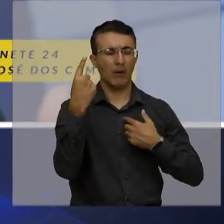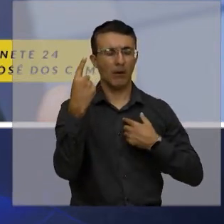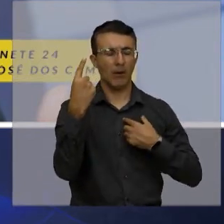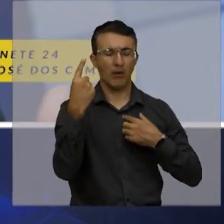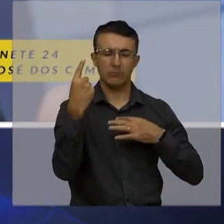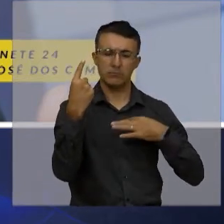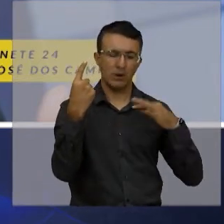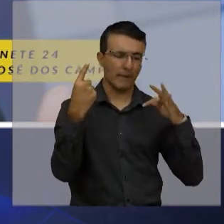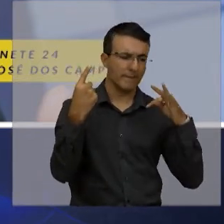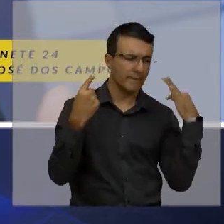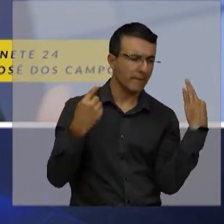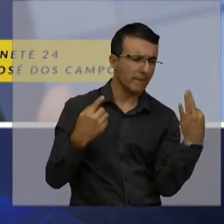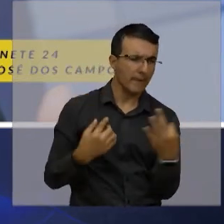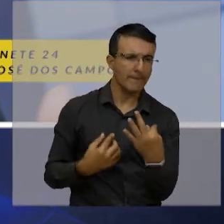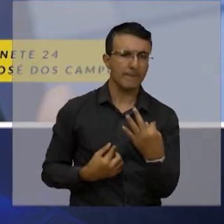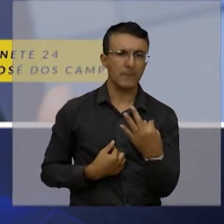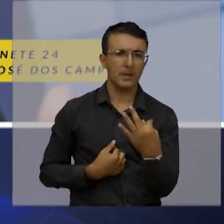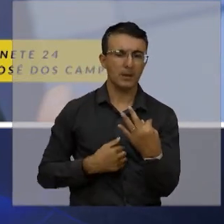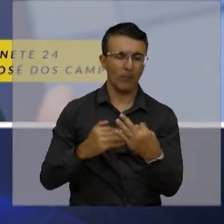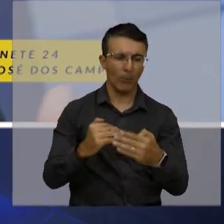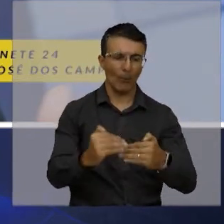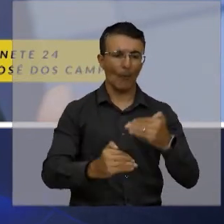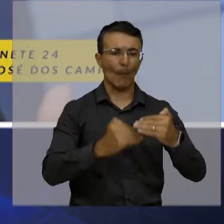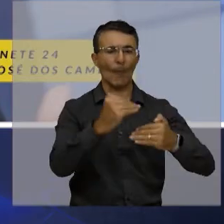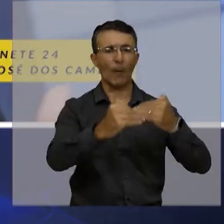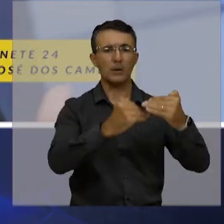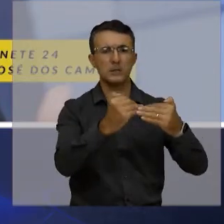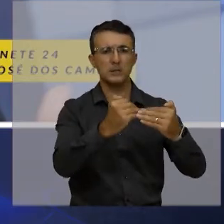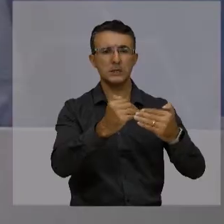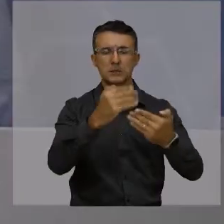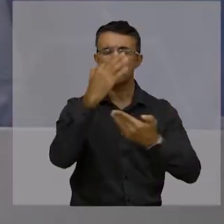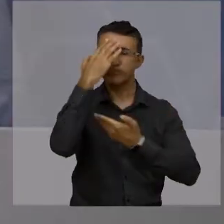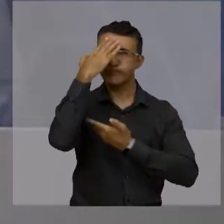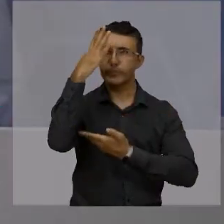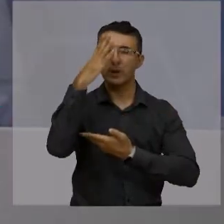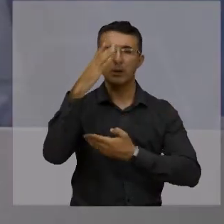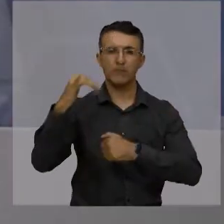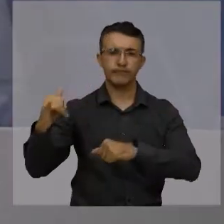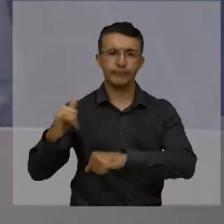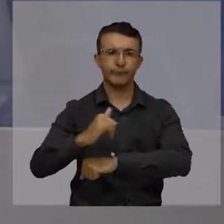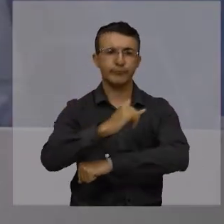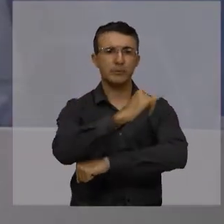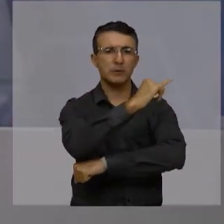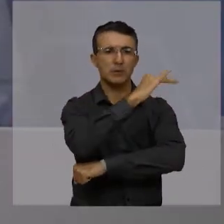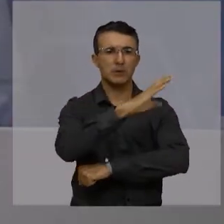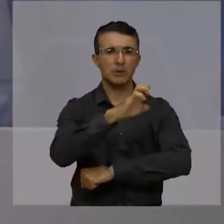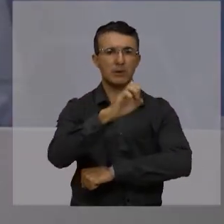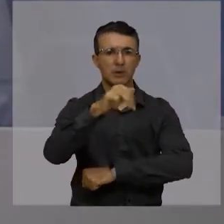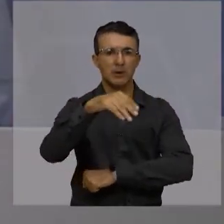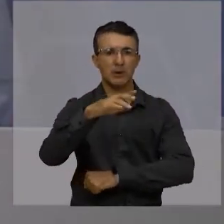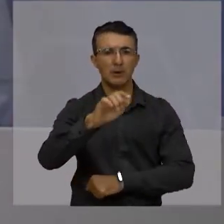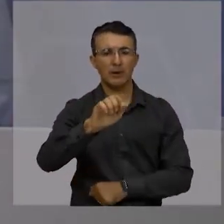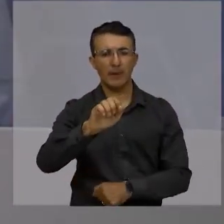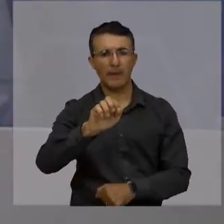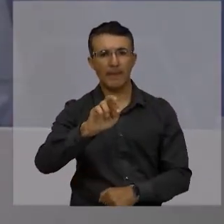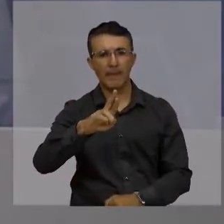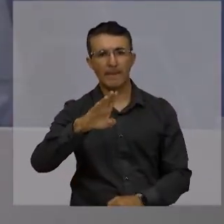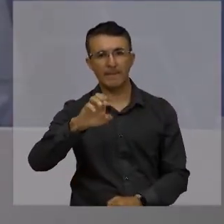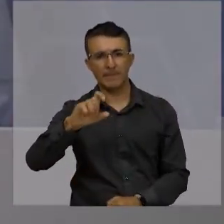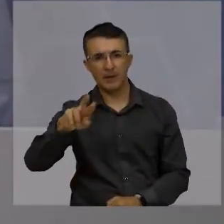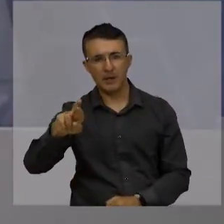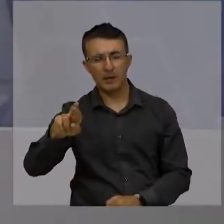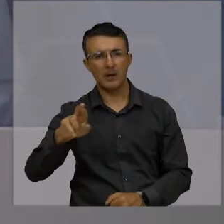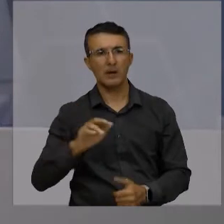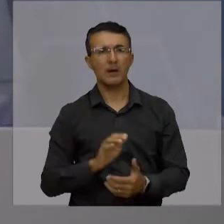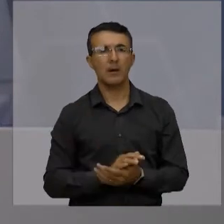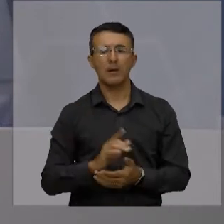família, ela foi construída graças à Embraer, né? Meu pai trabalhou durante muito tempo na Embraer,